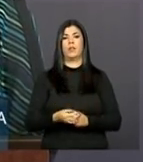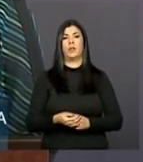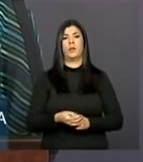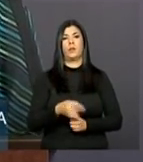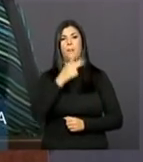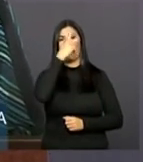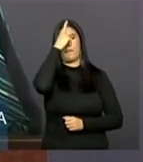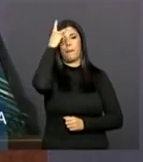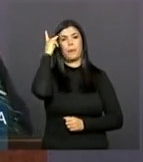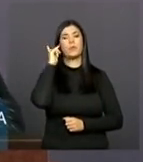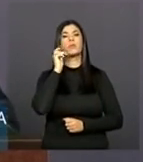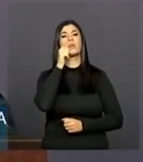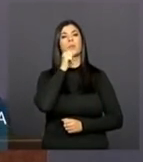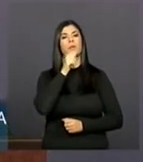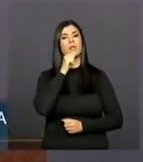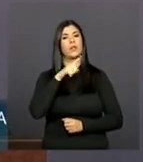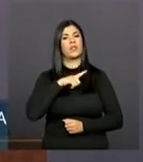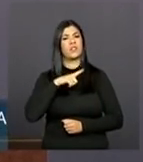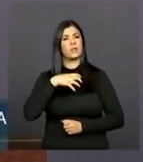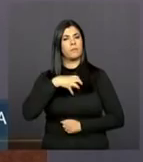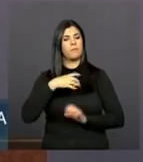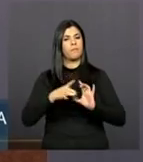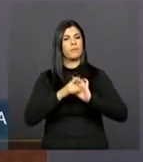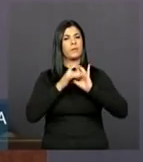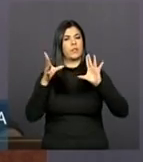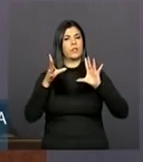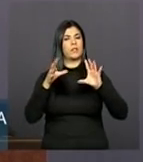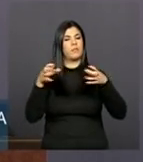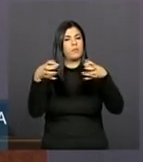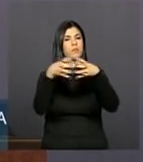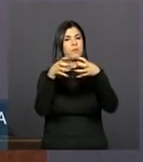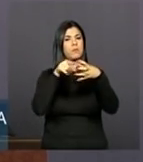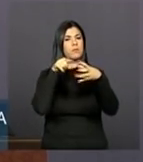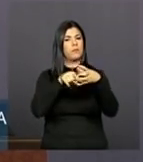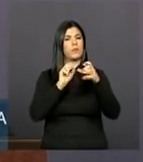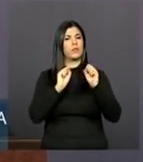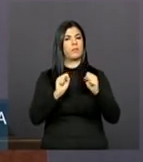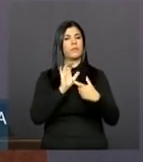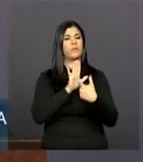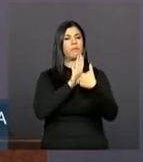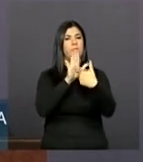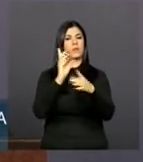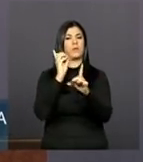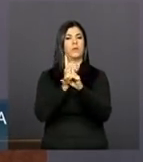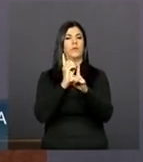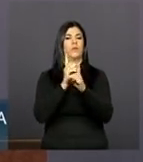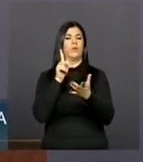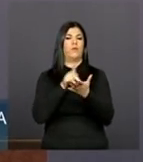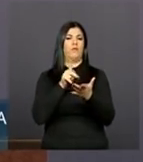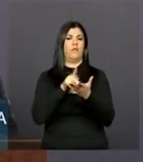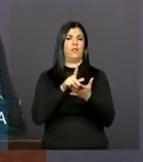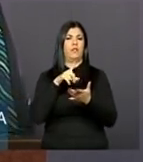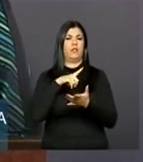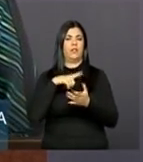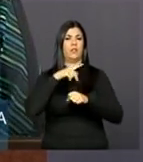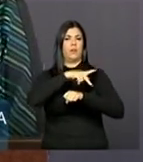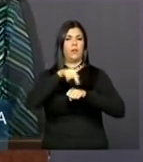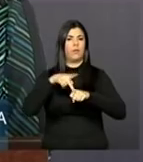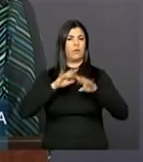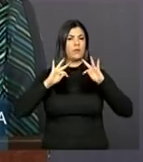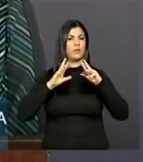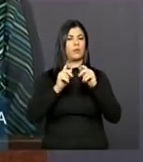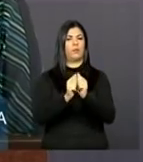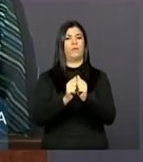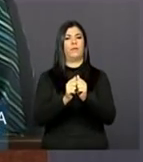homens e as mulheres livres que integraram a comissão E que nos propiciam esse encontro com a verdade de uma nação